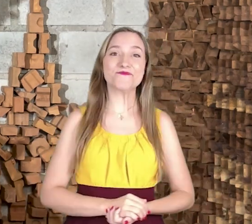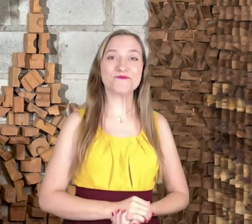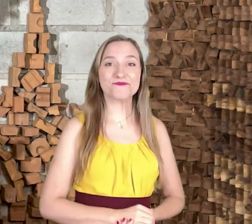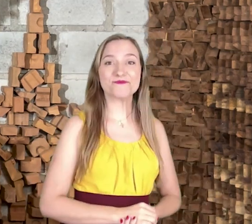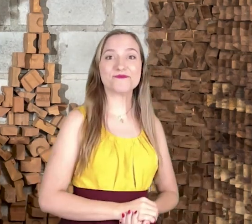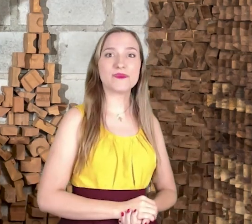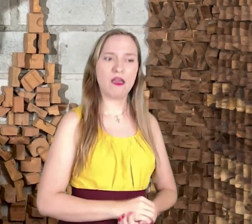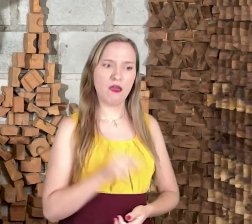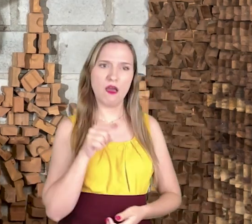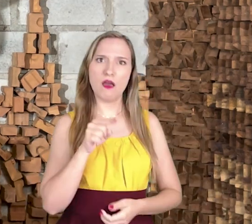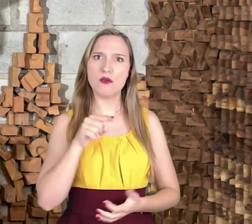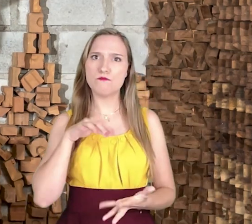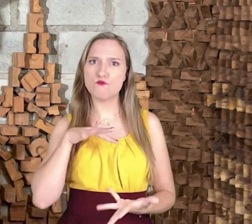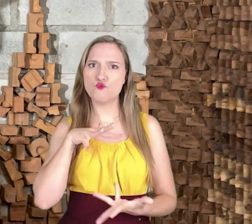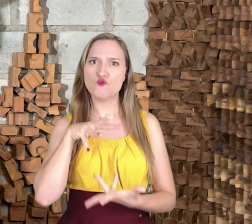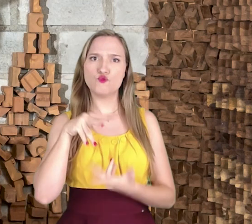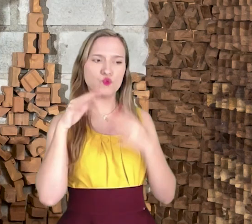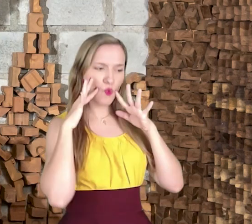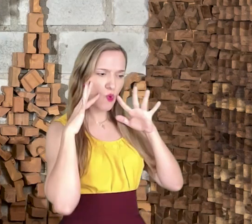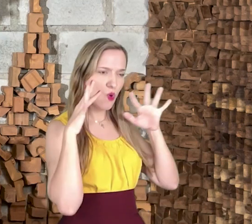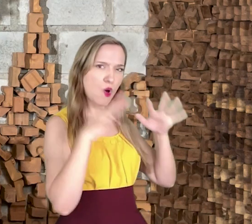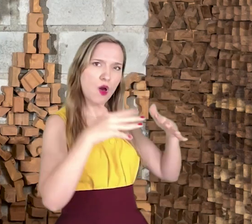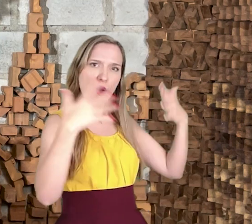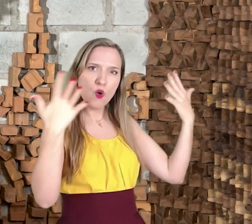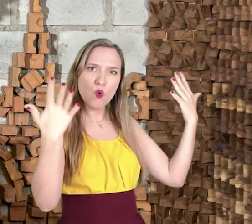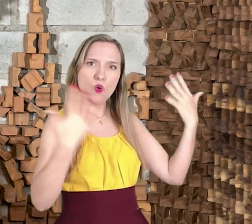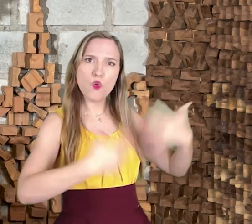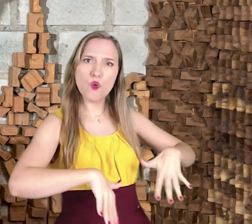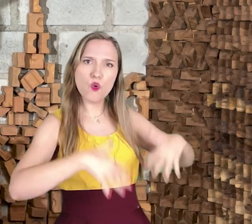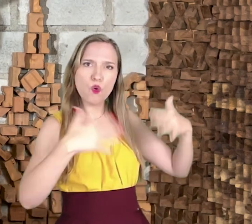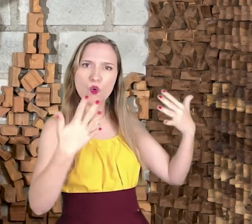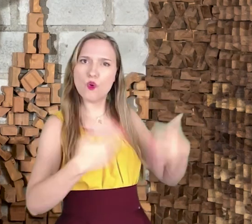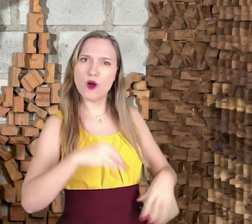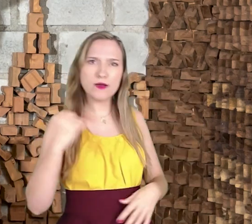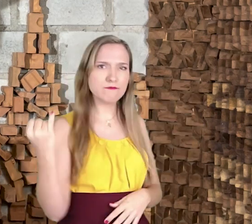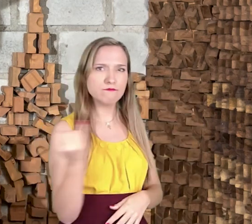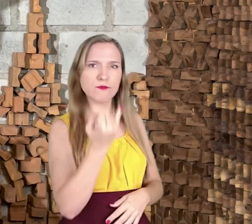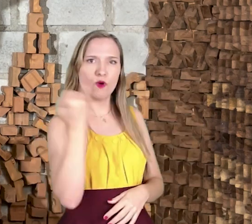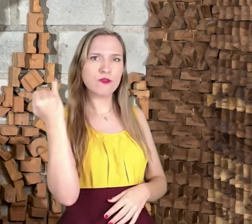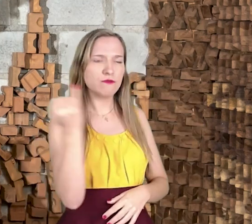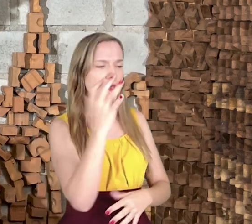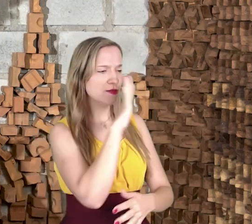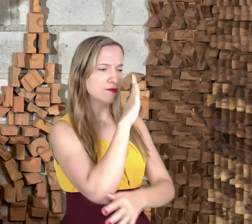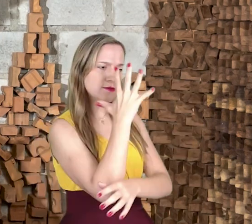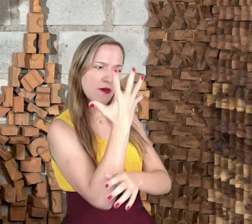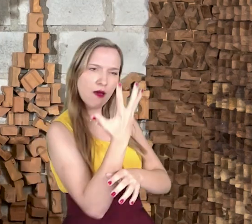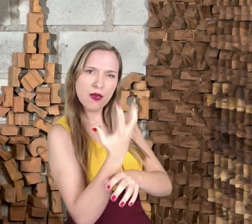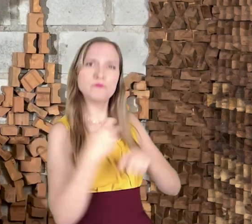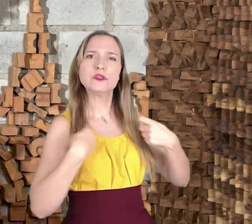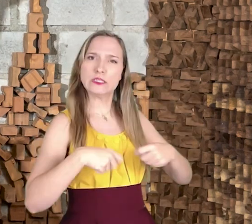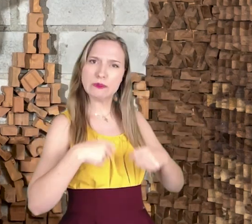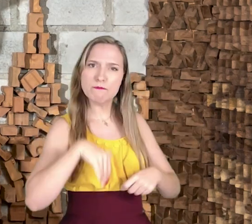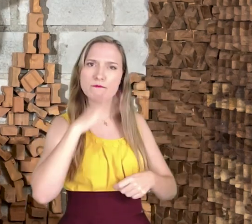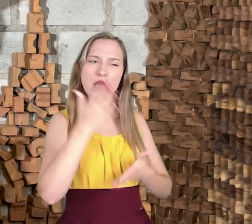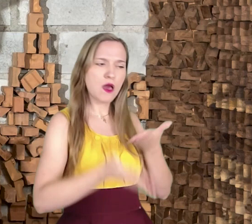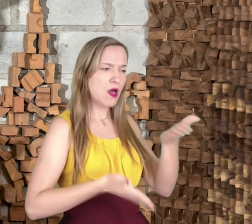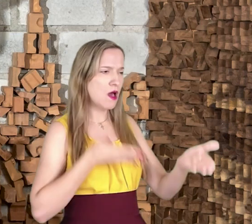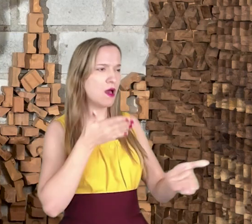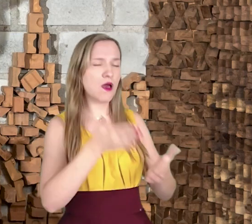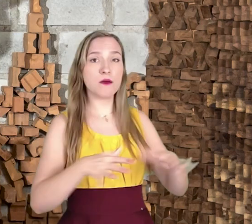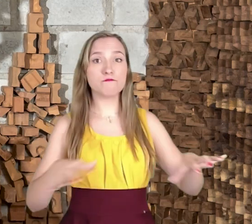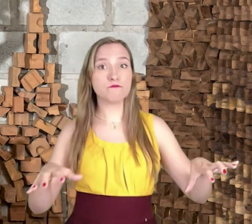Patrimônio da humanidade merece mais atenção. Bioma da